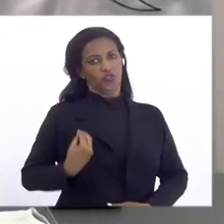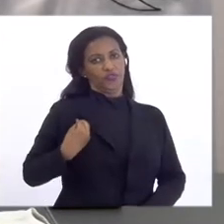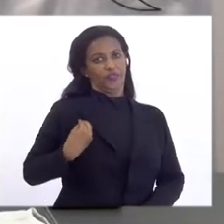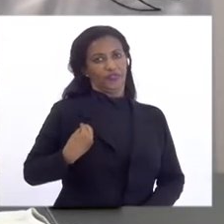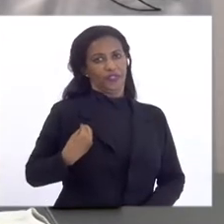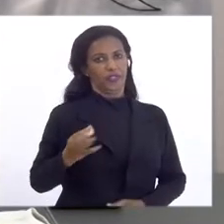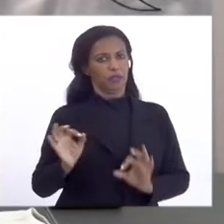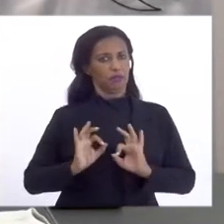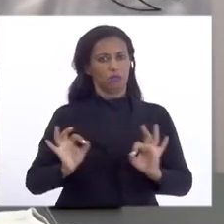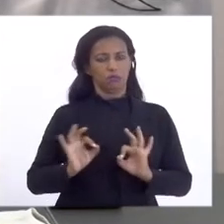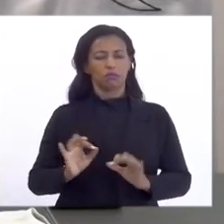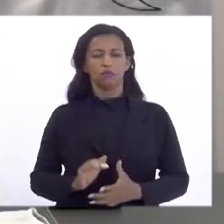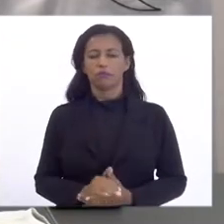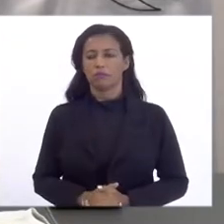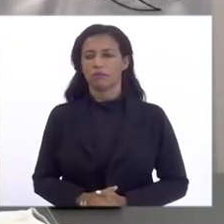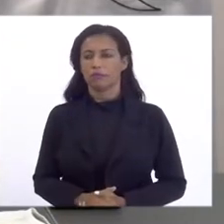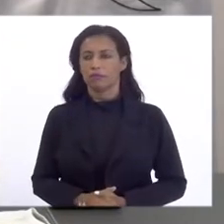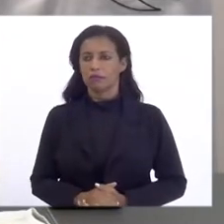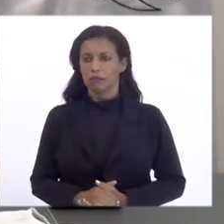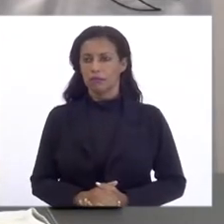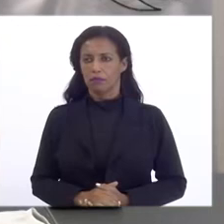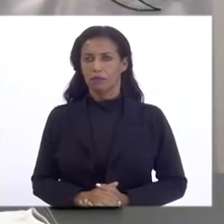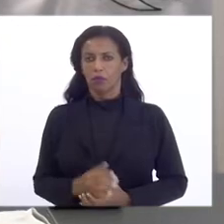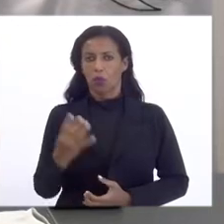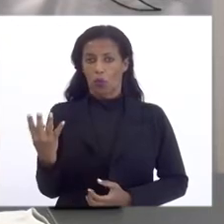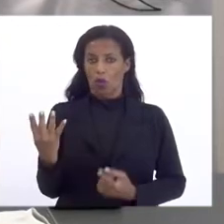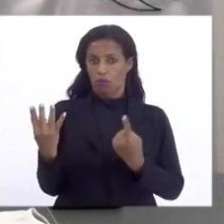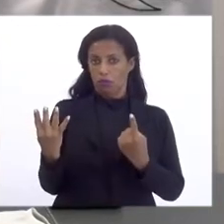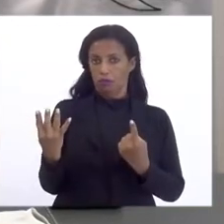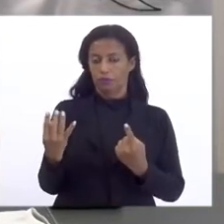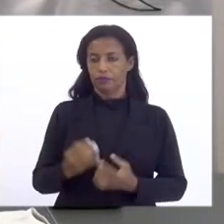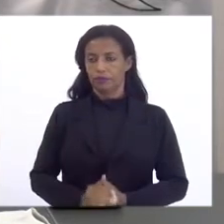a forma, não o voto. Tem razão. 4-1.